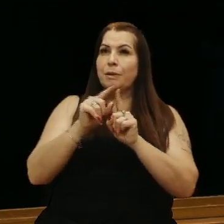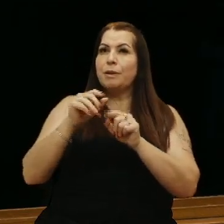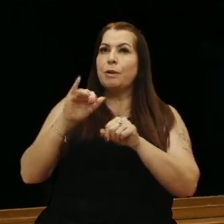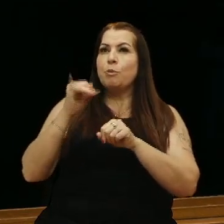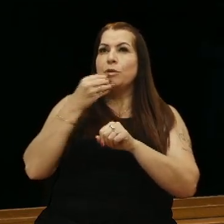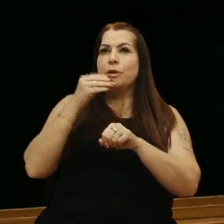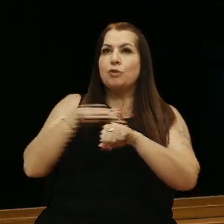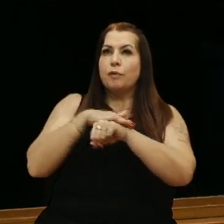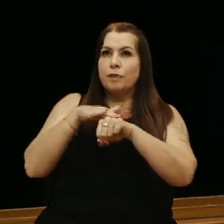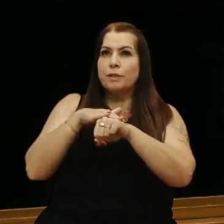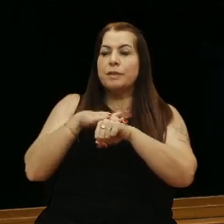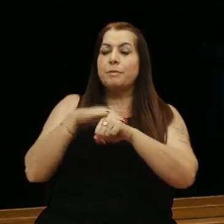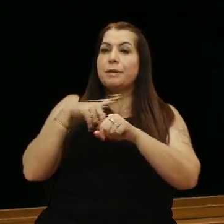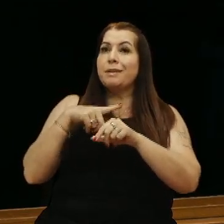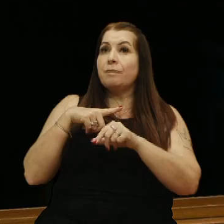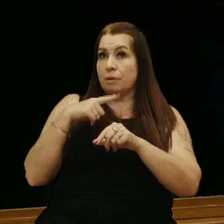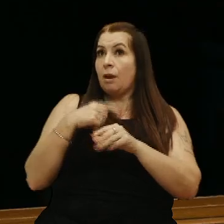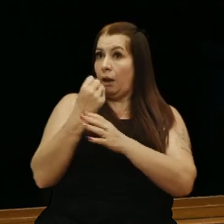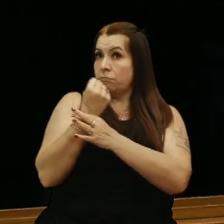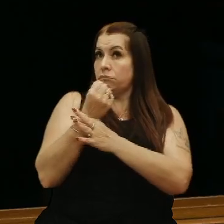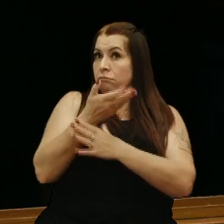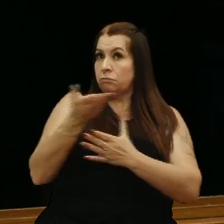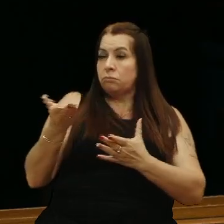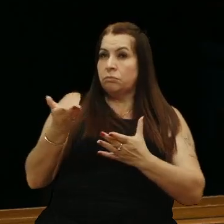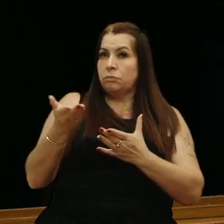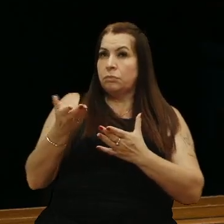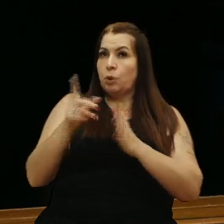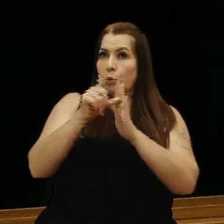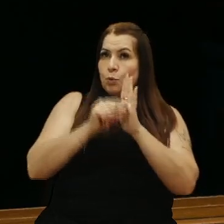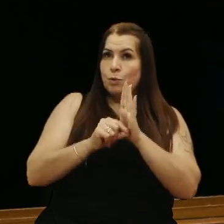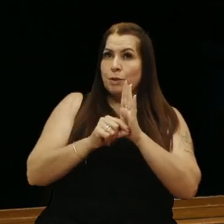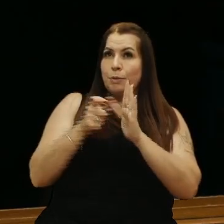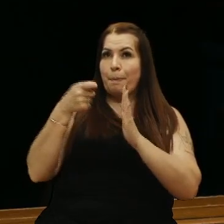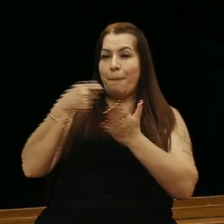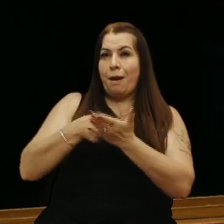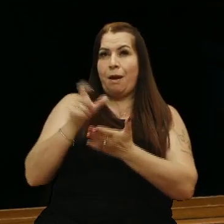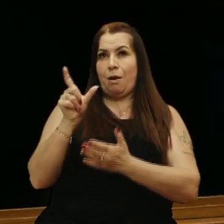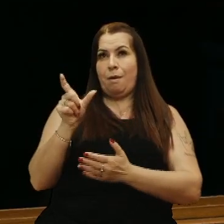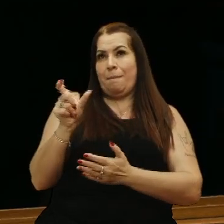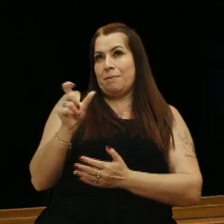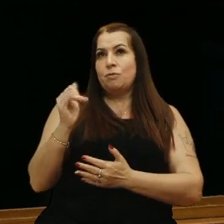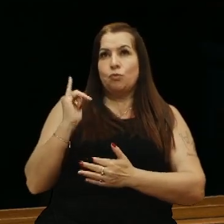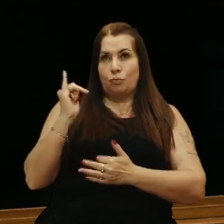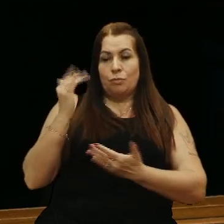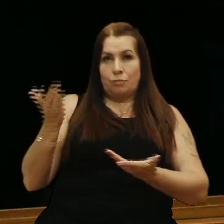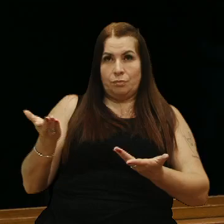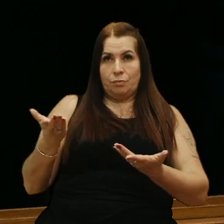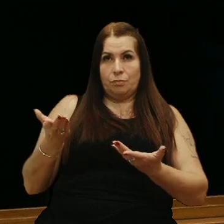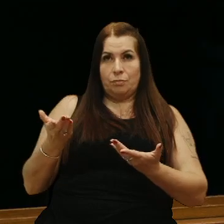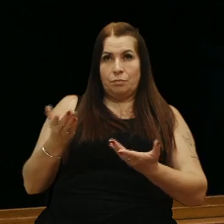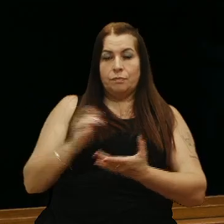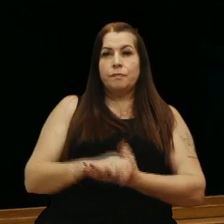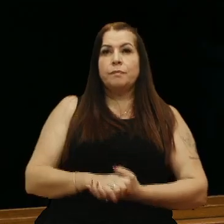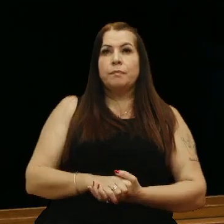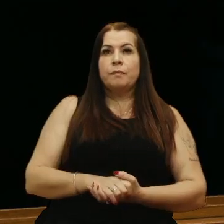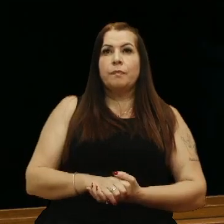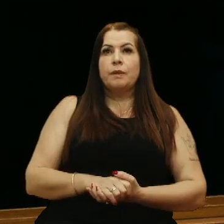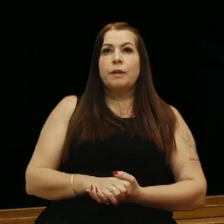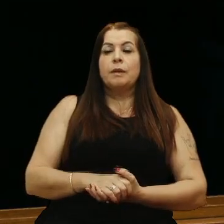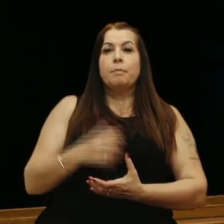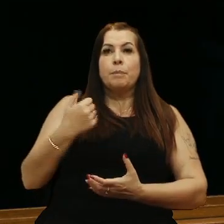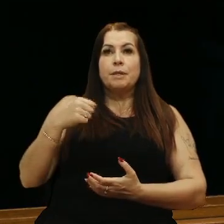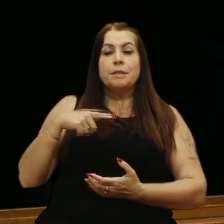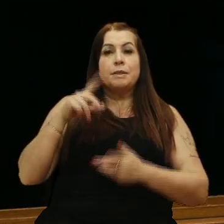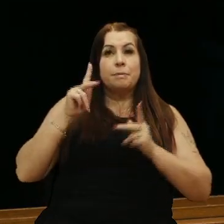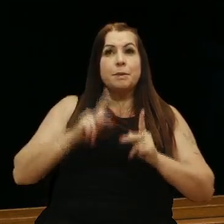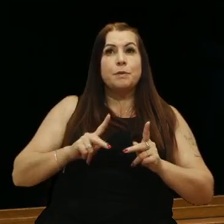conversar, deve garantir a redução da passagem. E, mais do que isso, deve garantir que